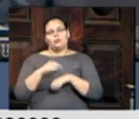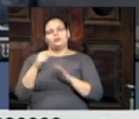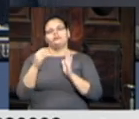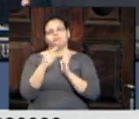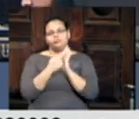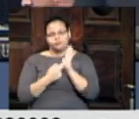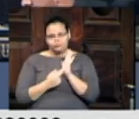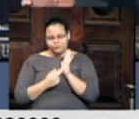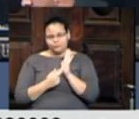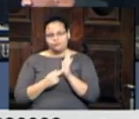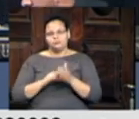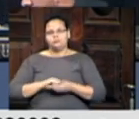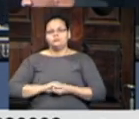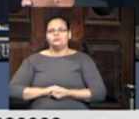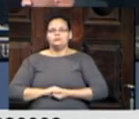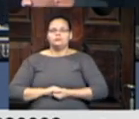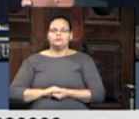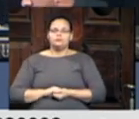regimental.